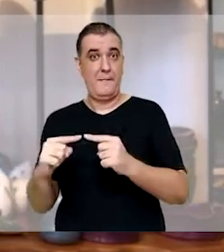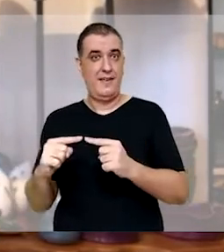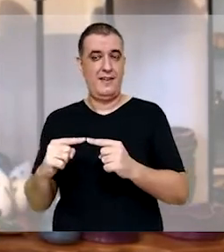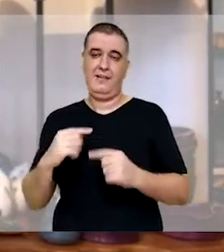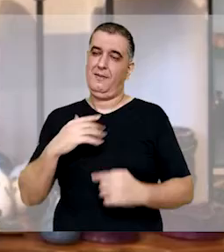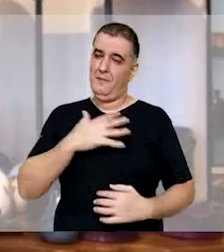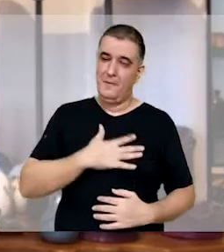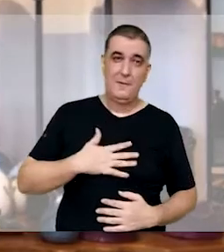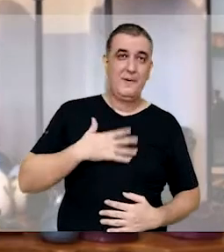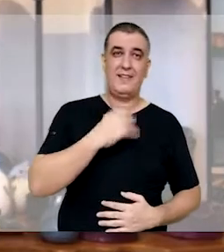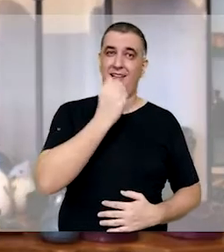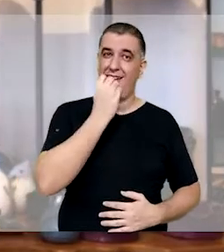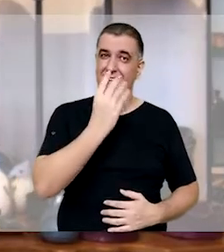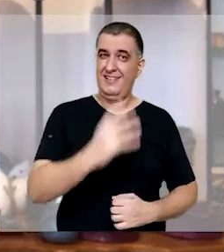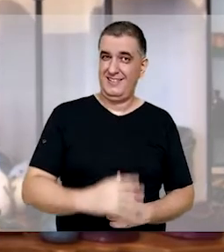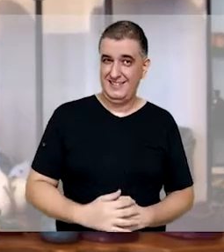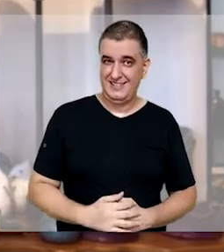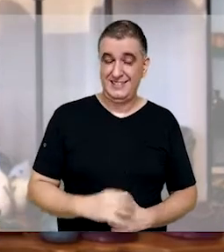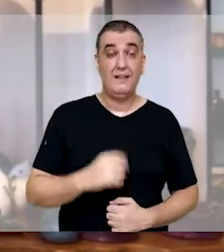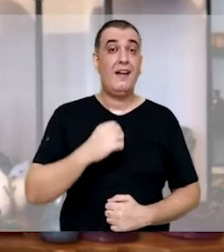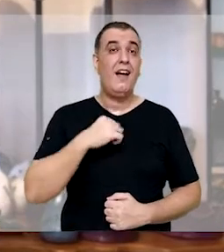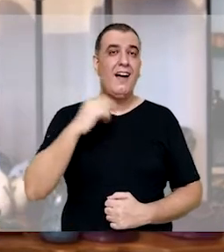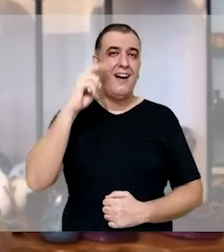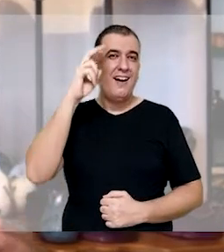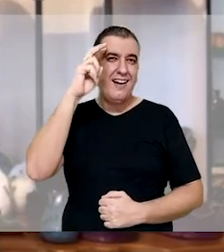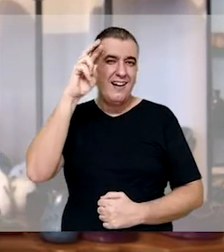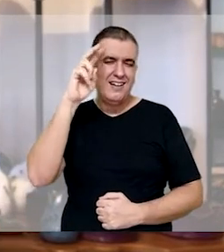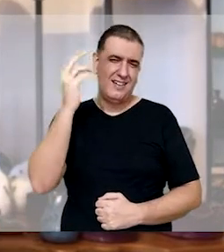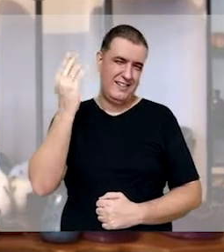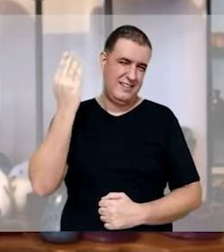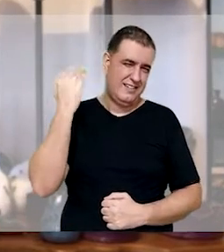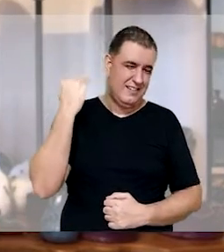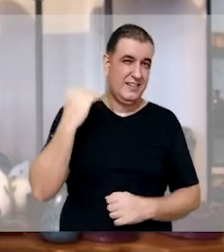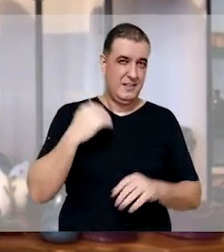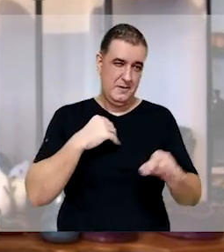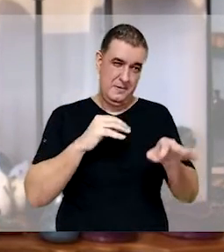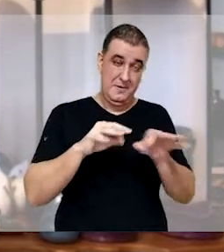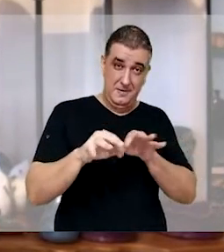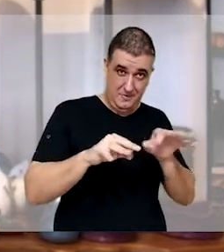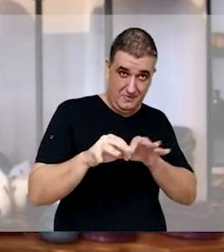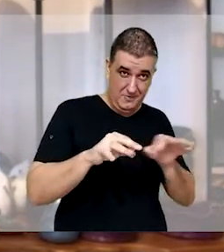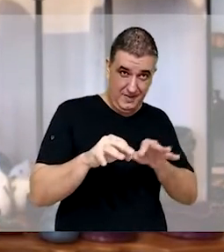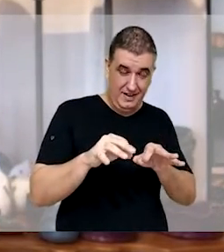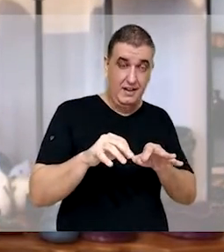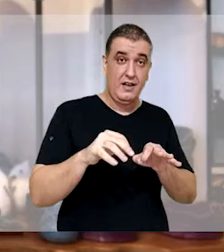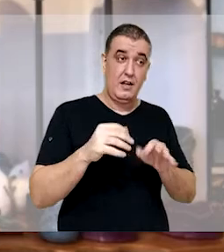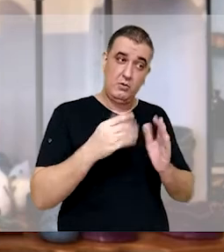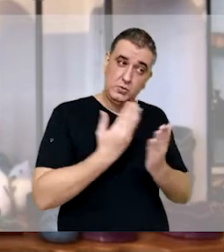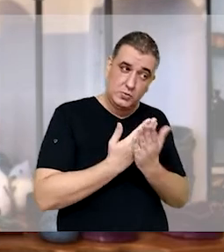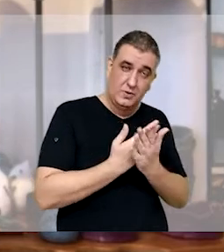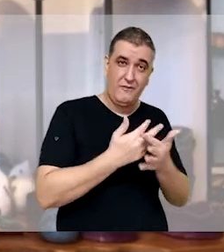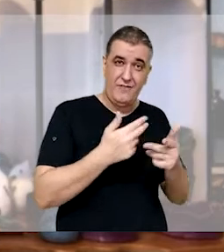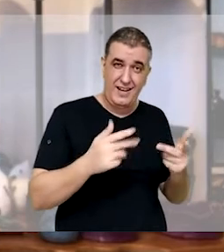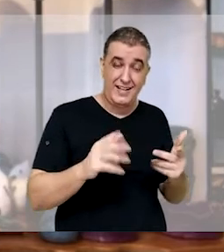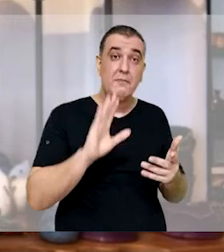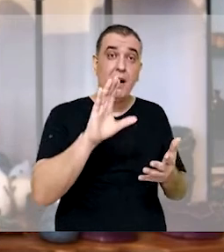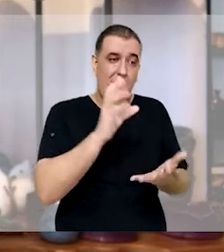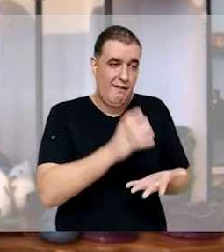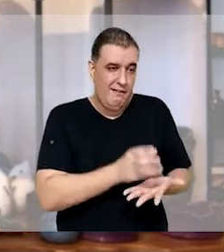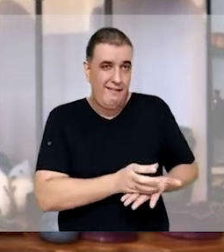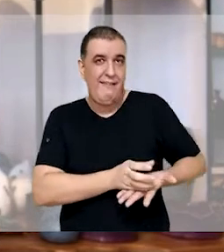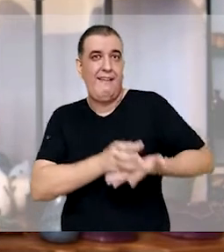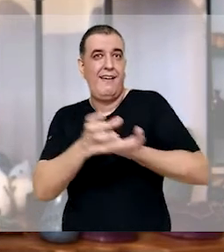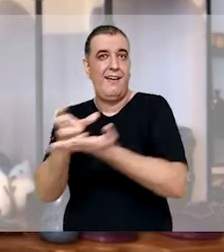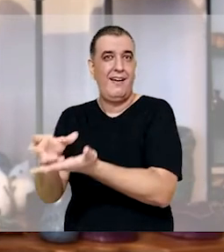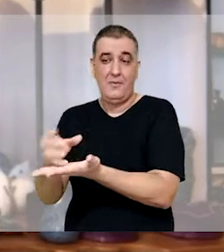nosso trabalho. Eu faço vidrado cerâmico, eu erro até hoje, mas eu entrego uma peça bonita para o meu cliente final. Sabe?